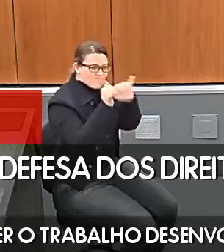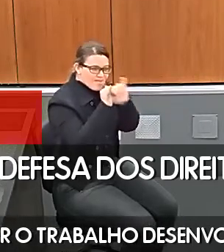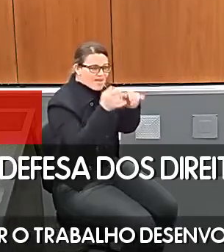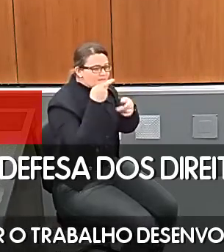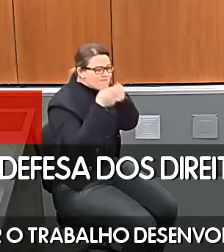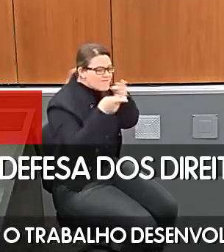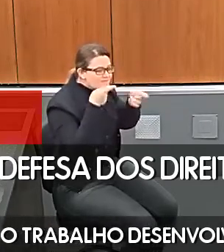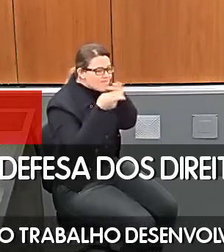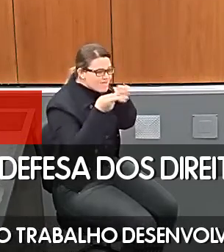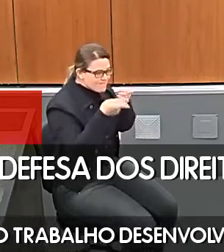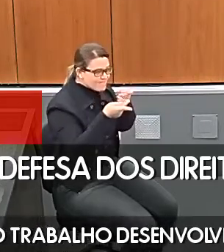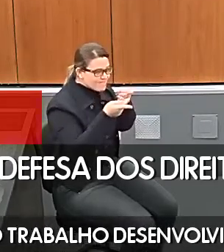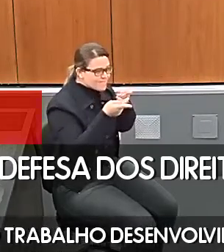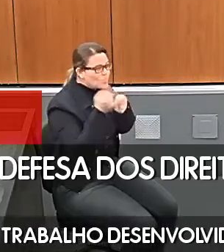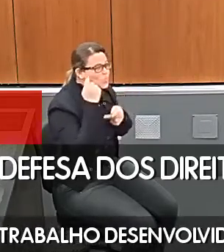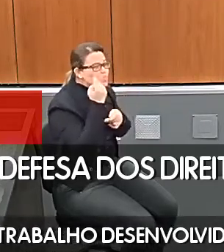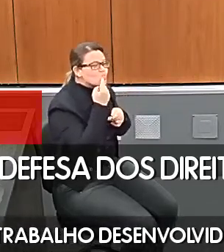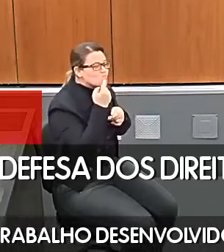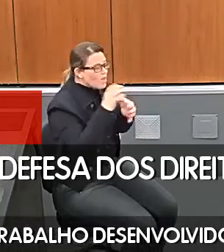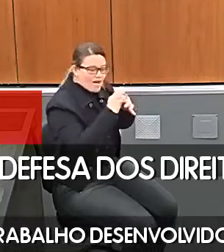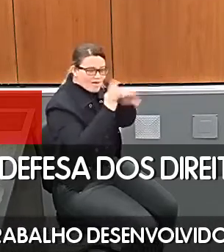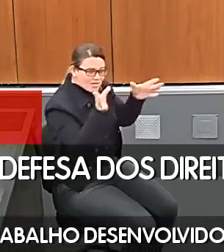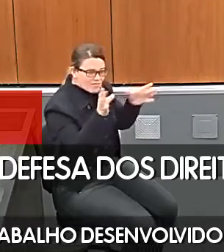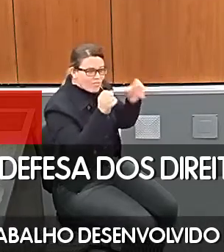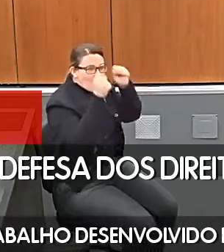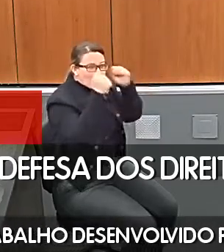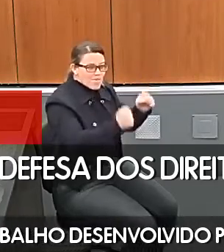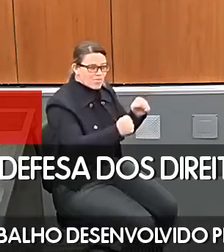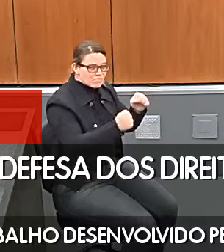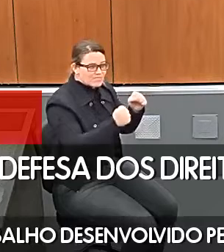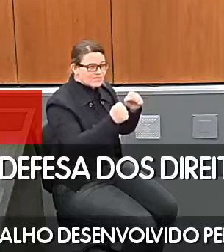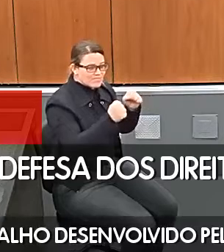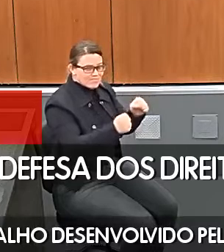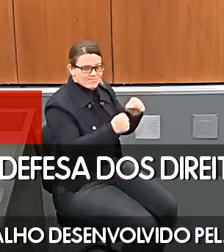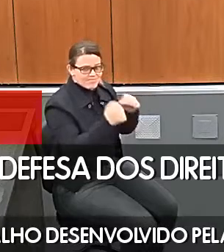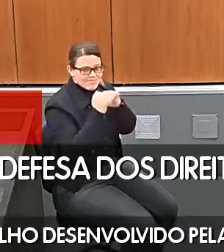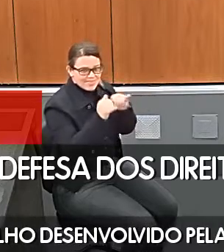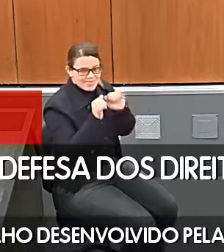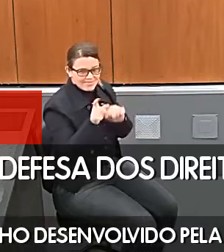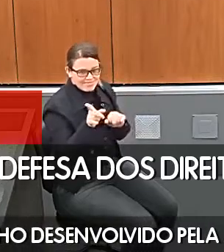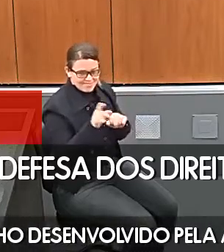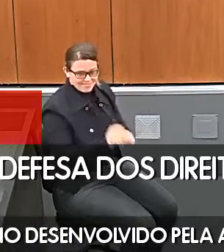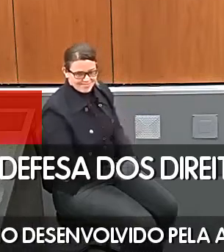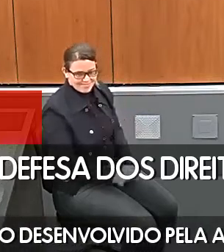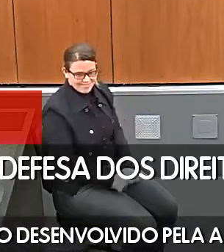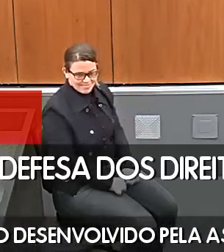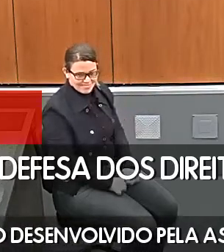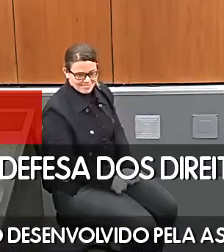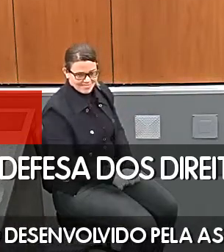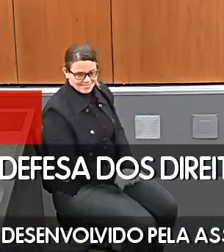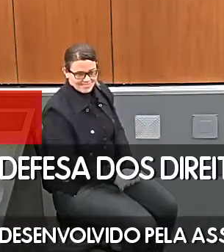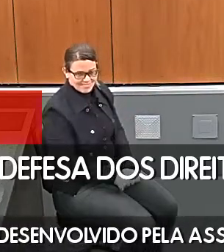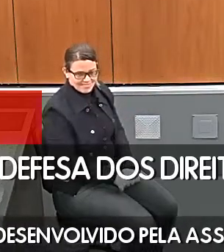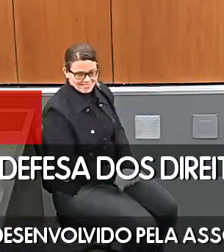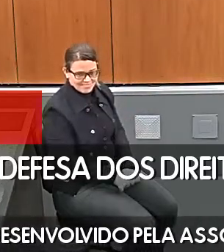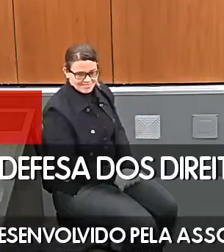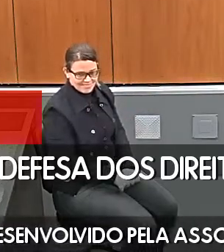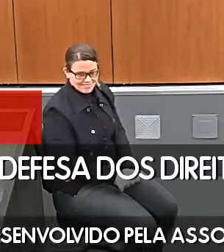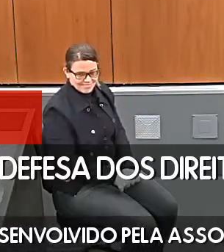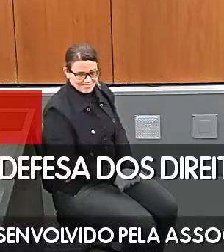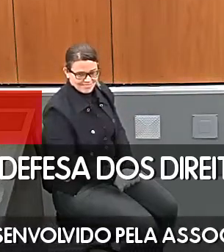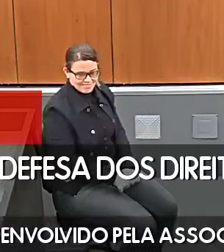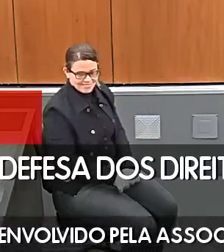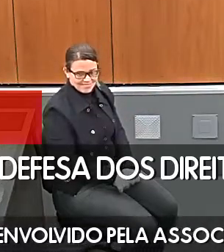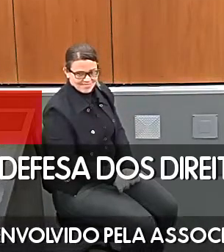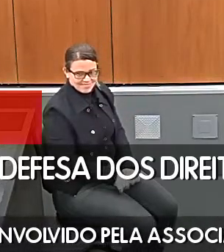à minha esquerda, assim como o Samuel, se algum de vocês também quer utilizar da palavra e deixar aqui um recado